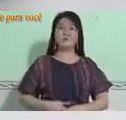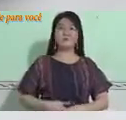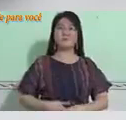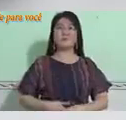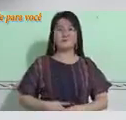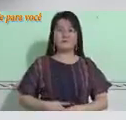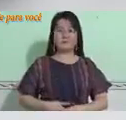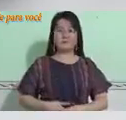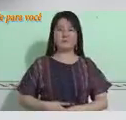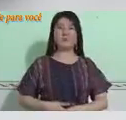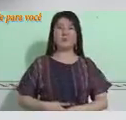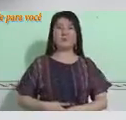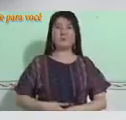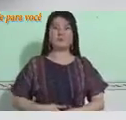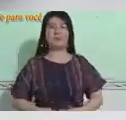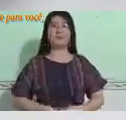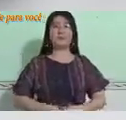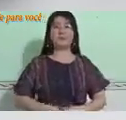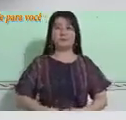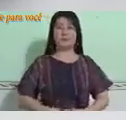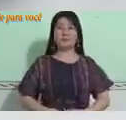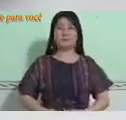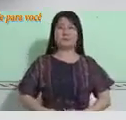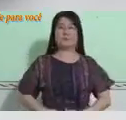de álcool, por exemplo.